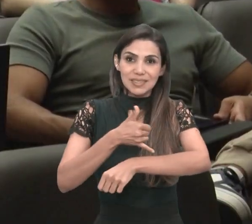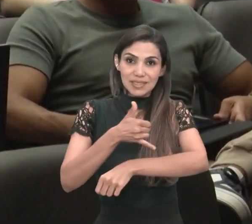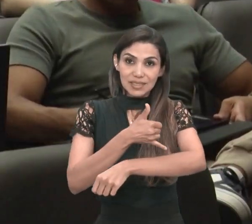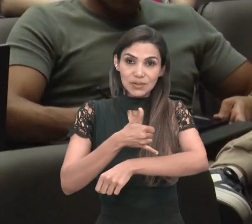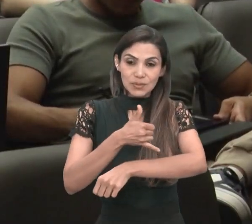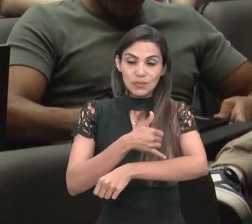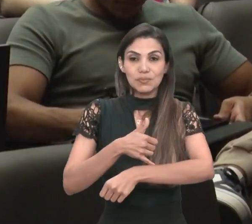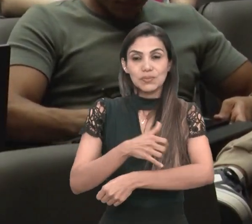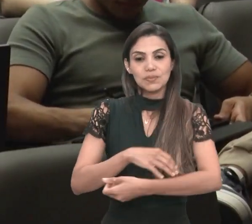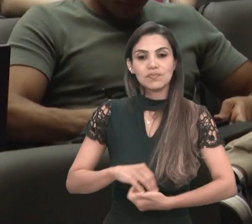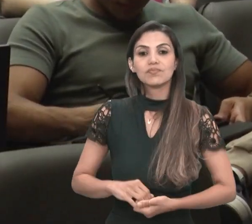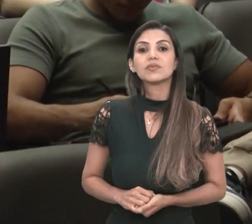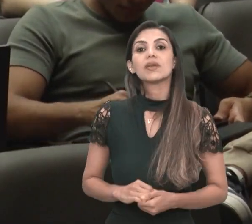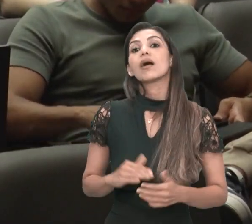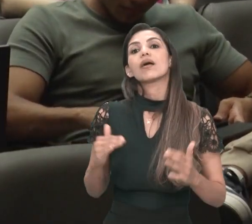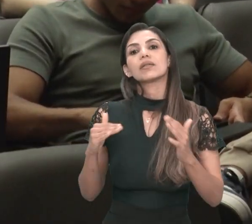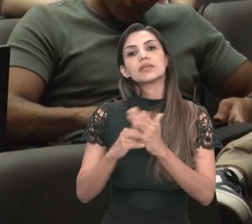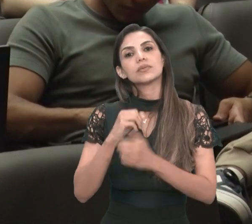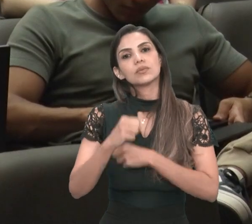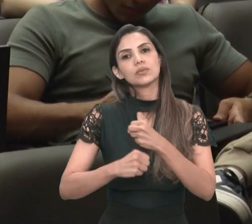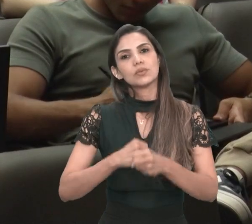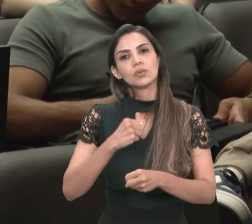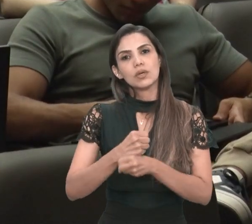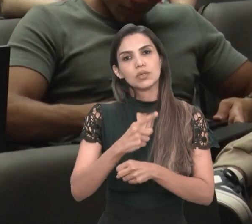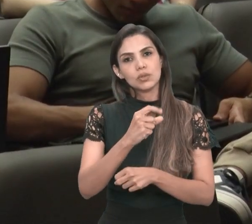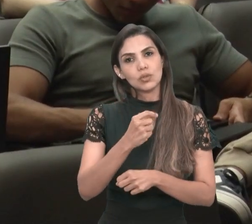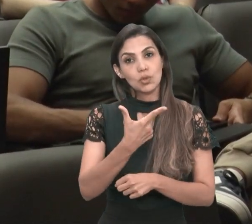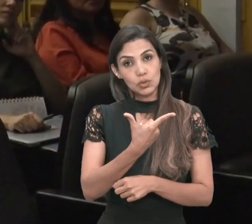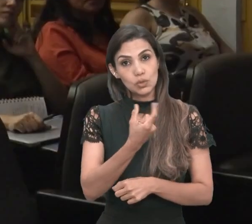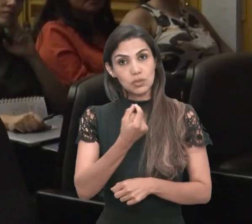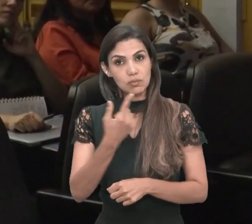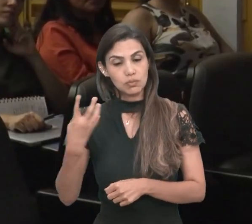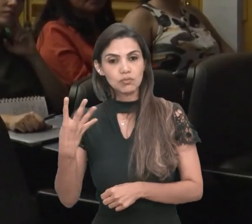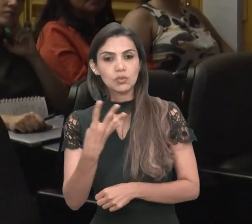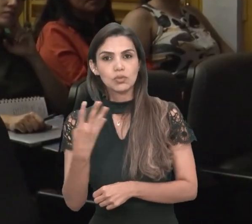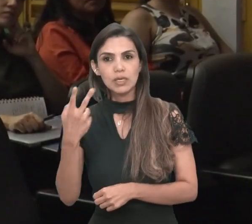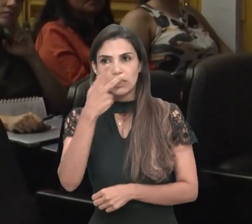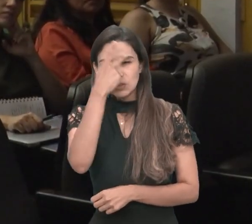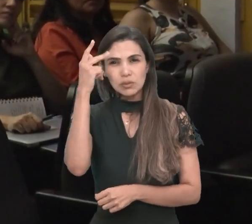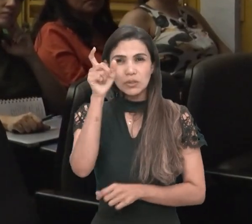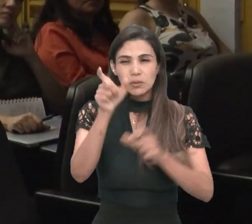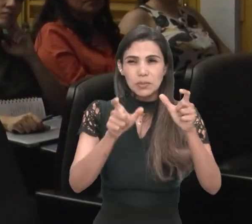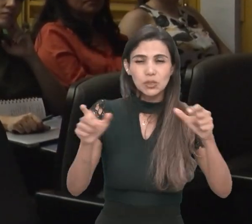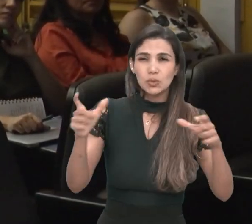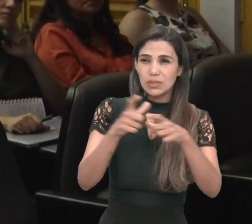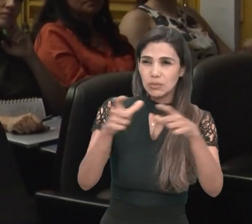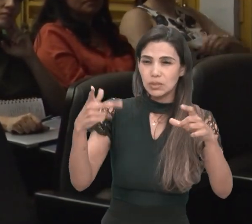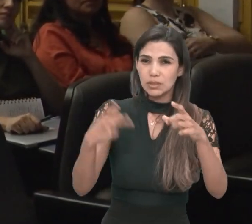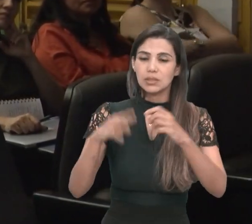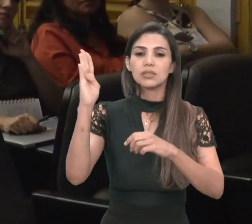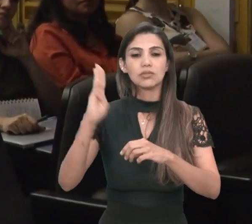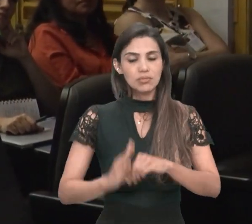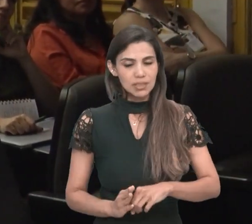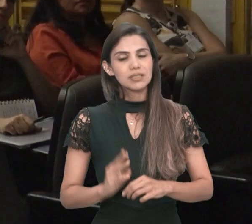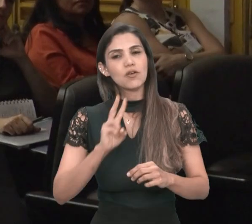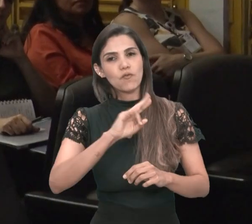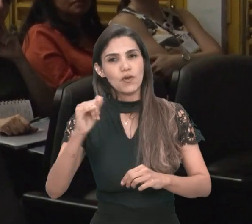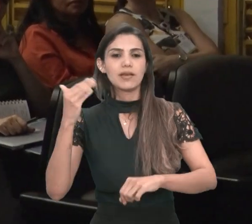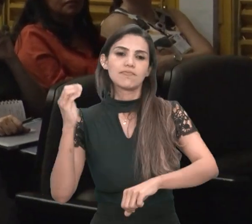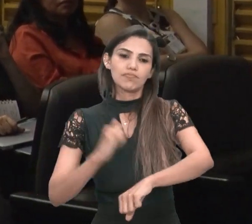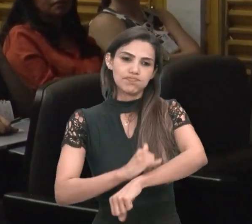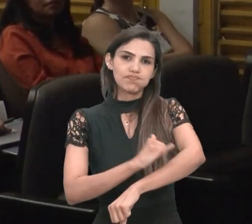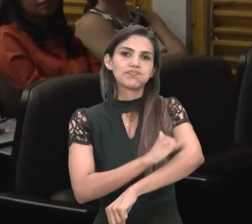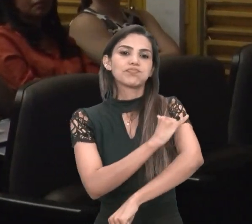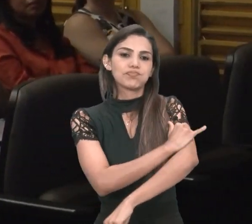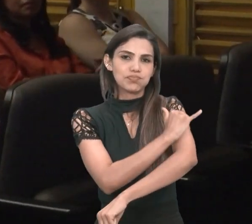Até 2044, quase metade dos brasileiros estará com sobrepeso e mais de 1 milhão de mortes